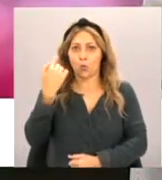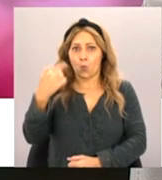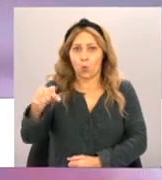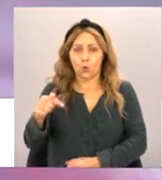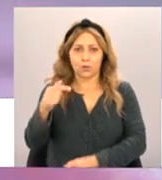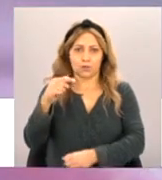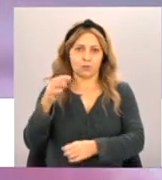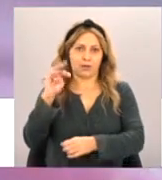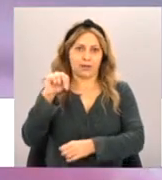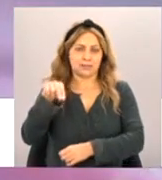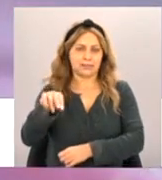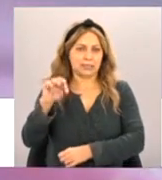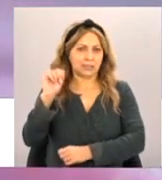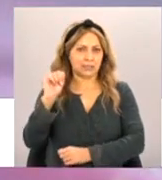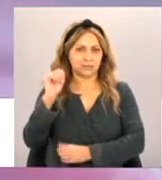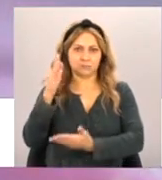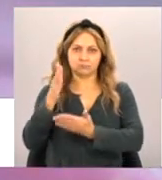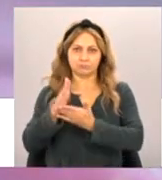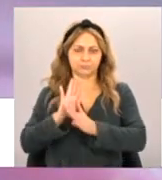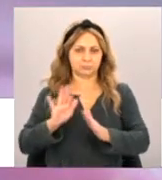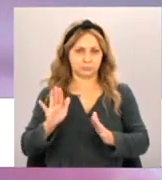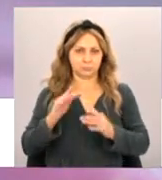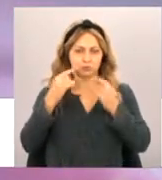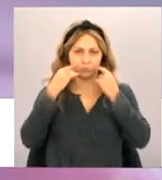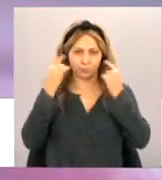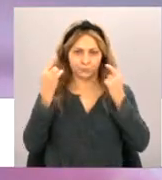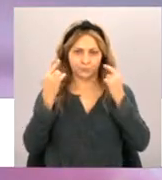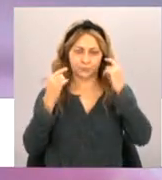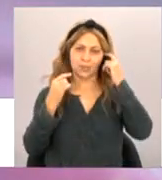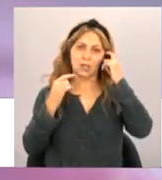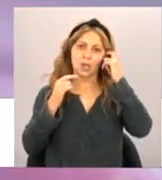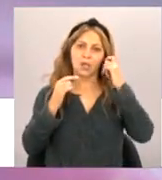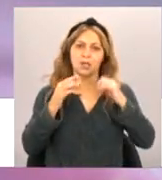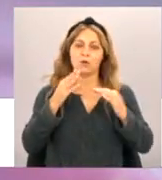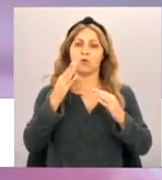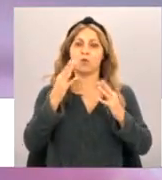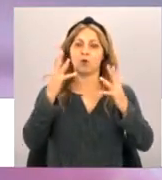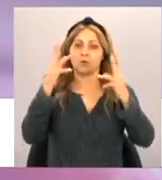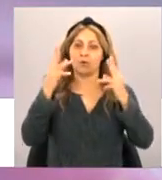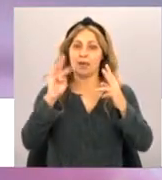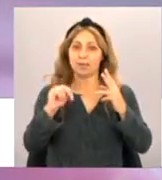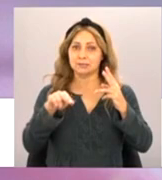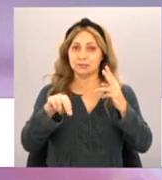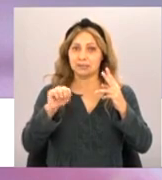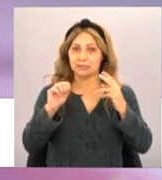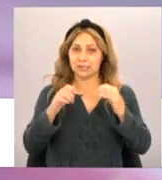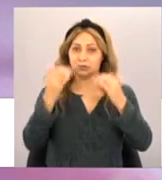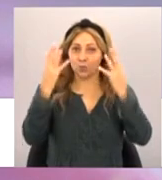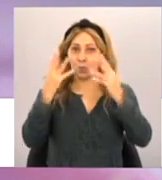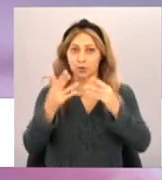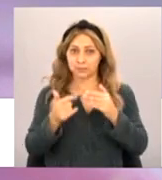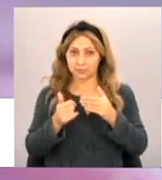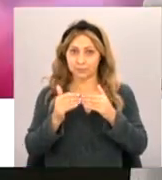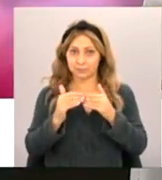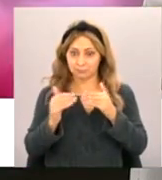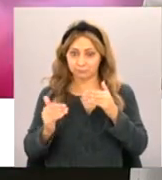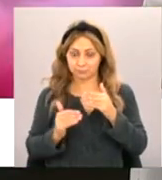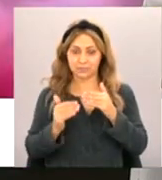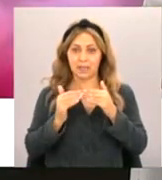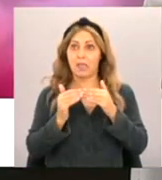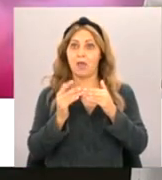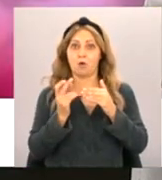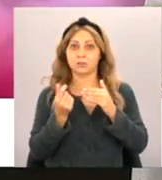é uma coisa muito simples a maneira de acabar com a sua orçamentação do SMS é deixar seu orçamentar